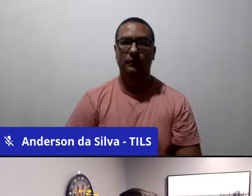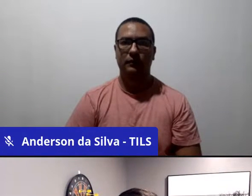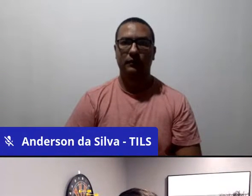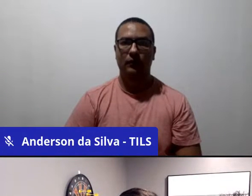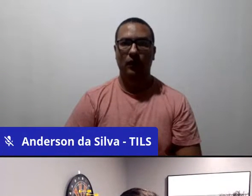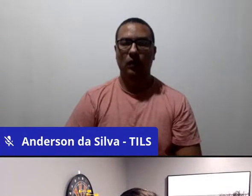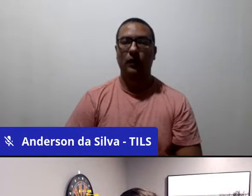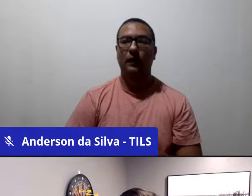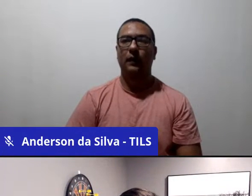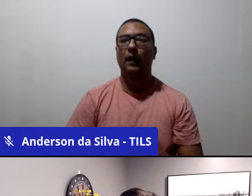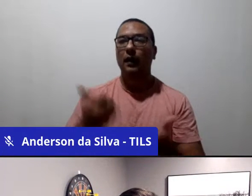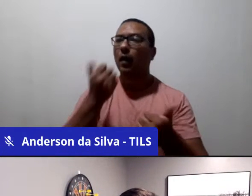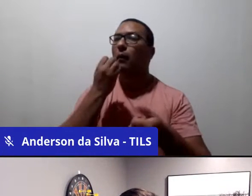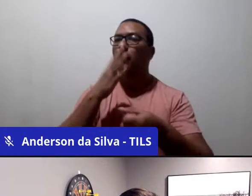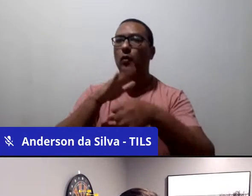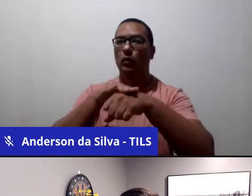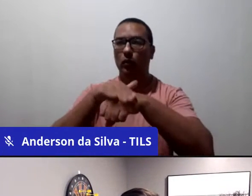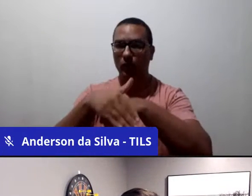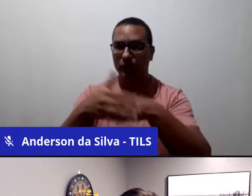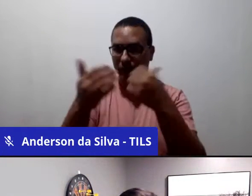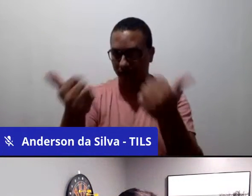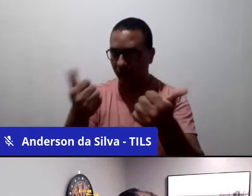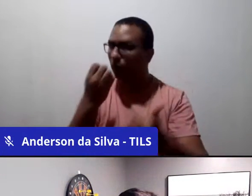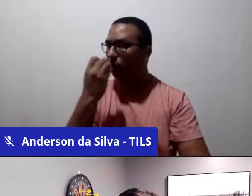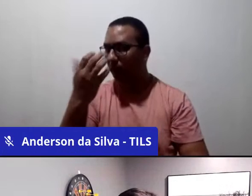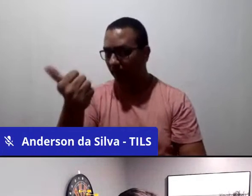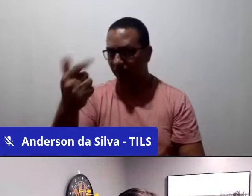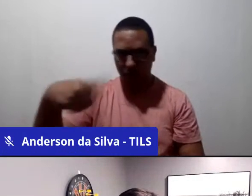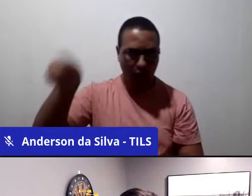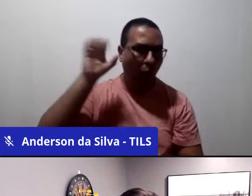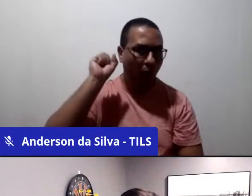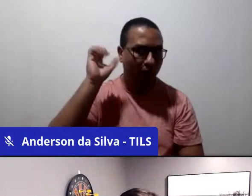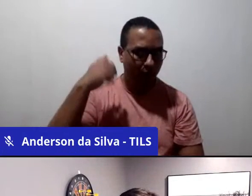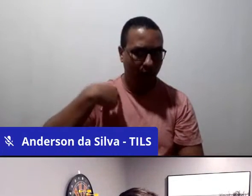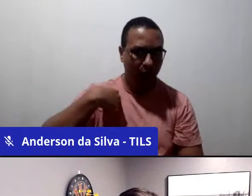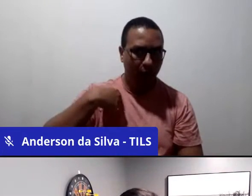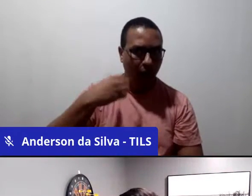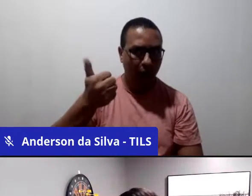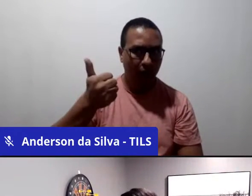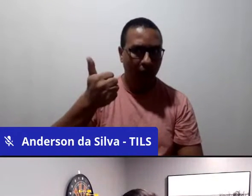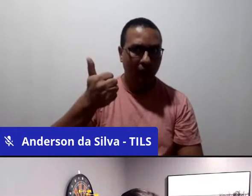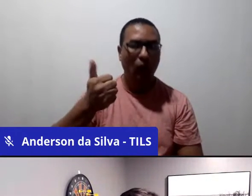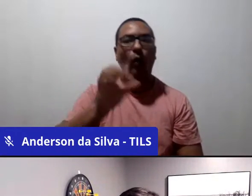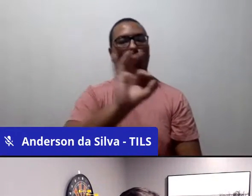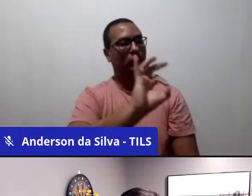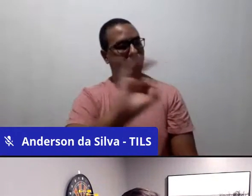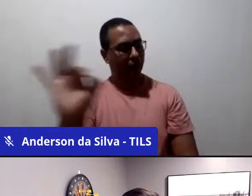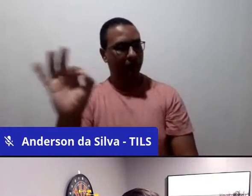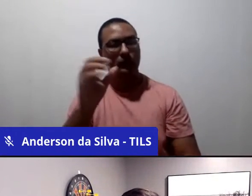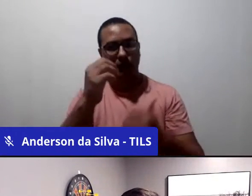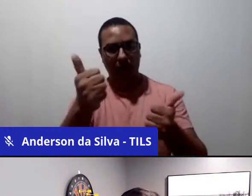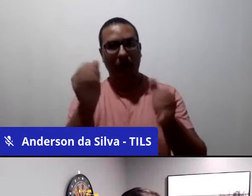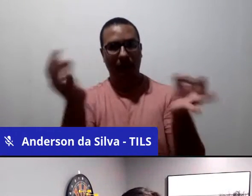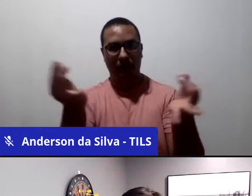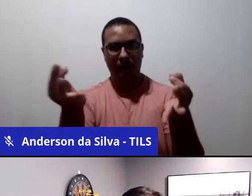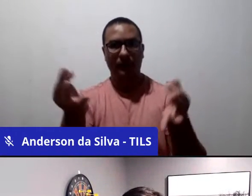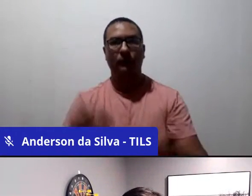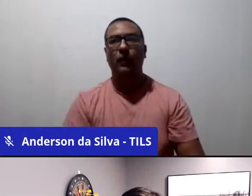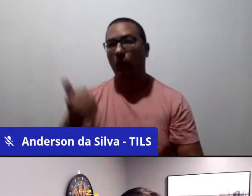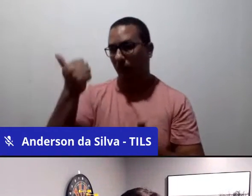Bom, boa noite. Tudo bem aí, Sibeli, você me ouve bem? Ótimo, Rafael, perfeito.